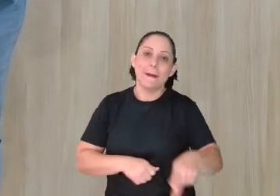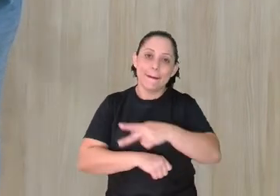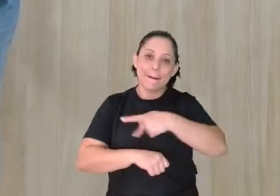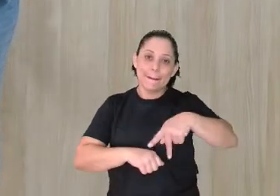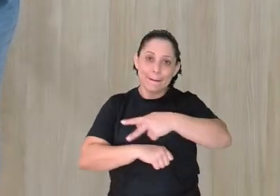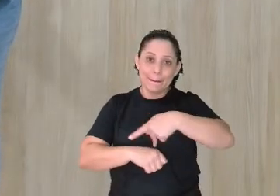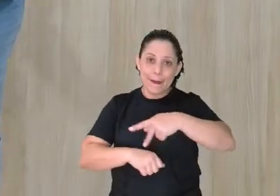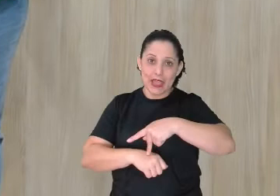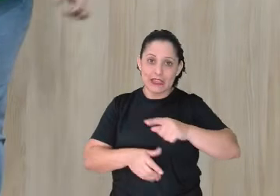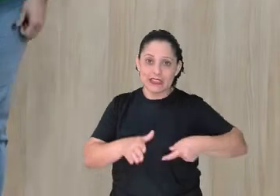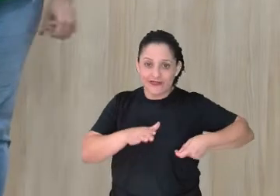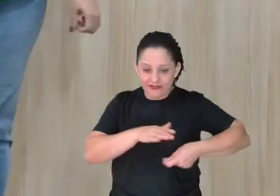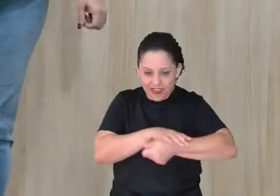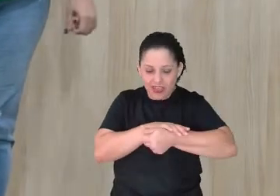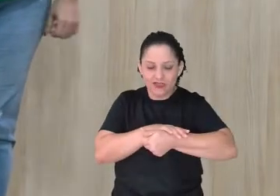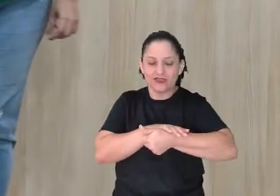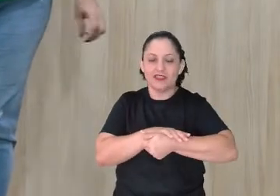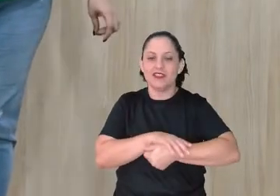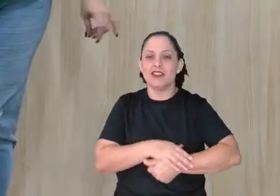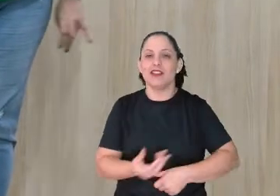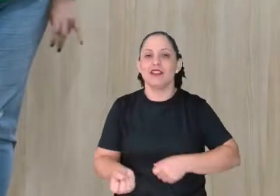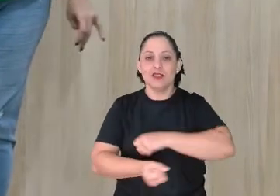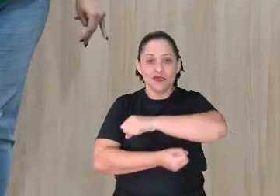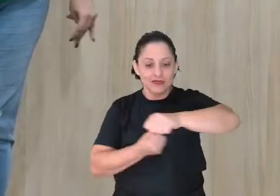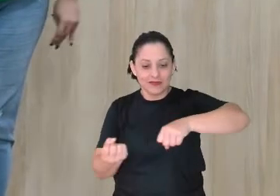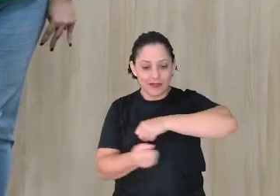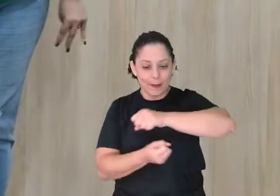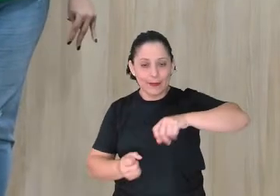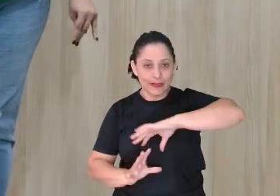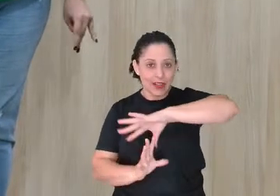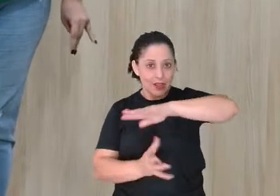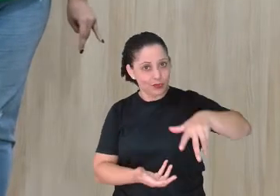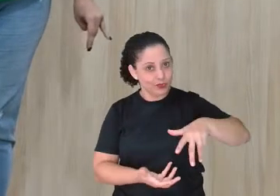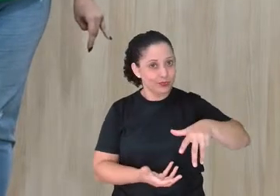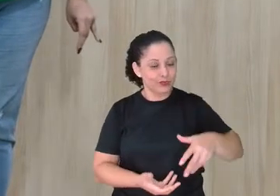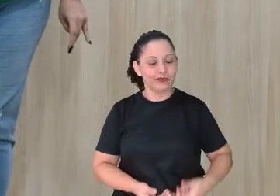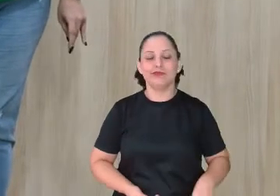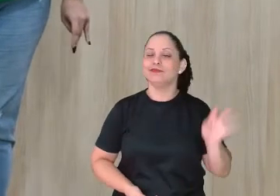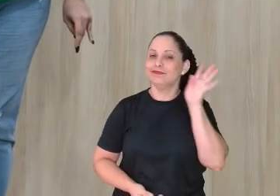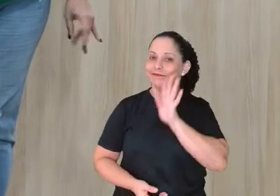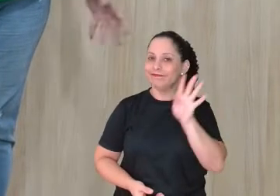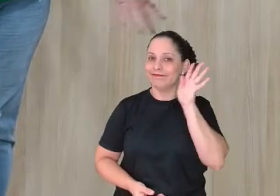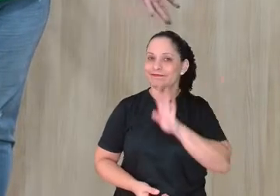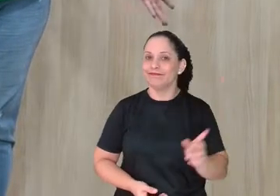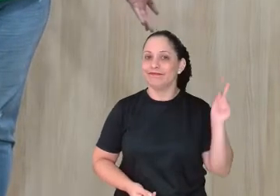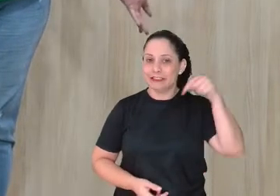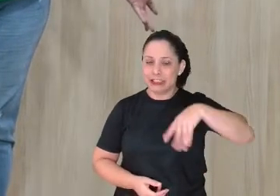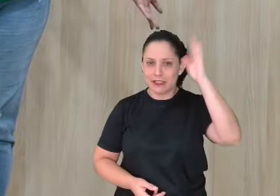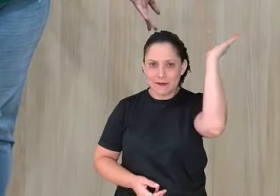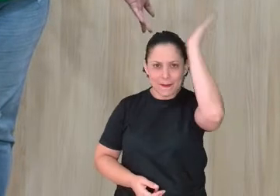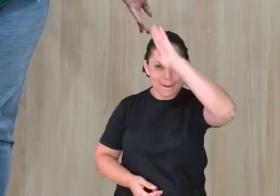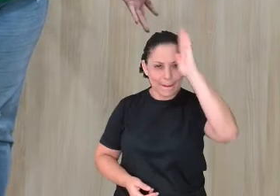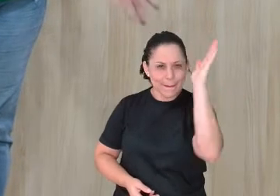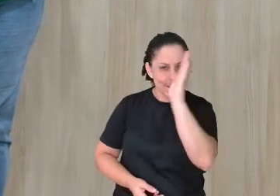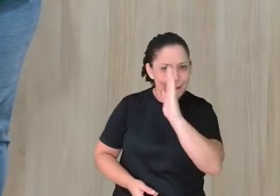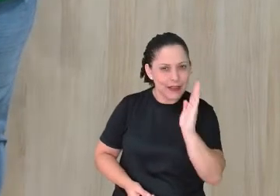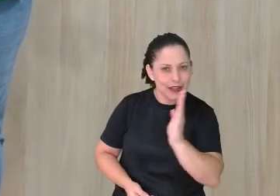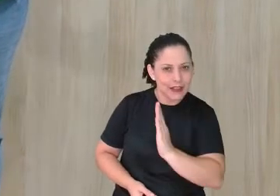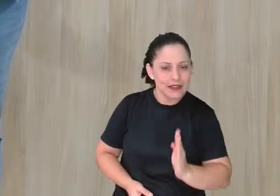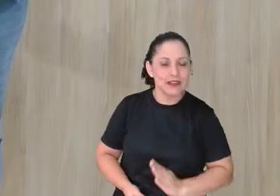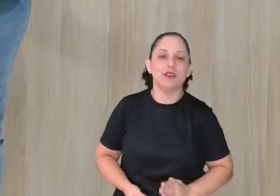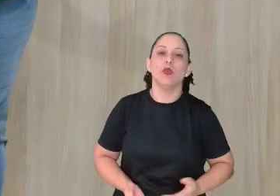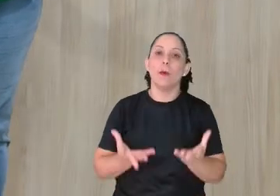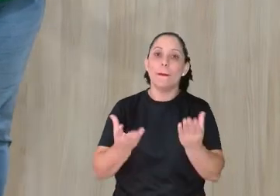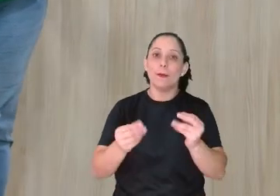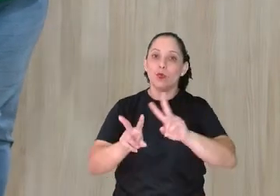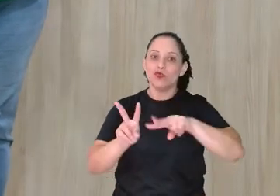mais investem, por exemplo, né, nessa sustentabilidade? Seria muito bacana, porque o Brasil é um dos países que mais detém